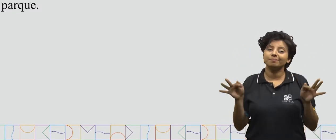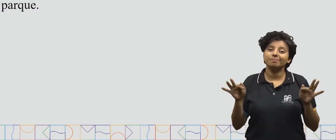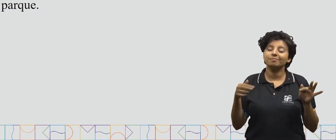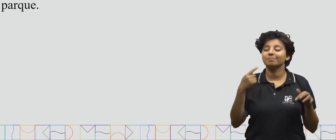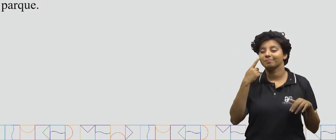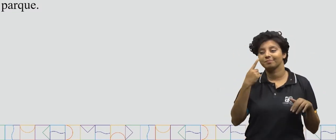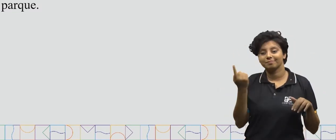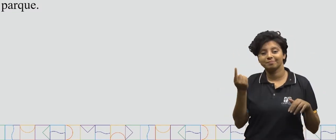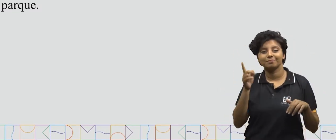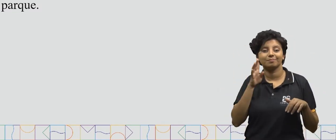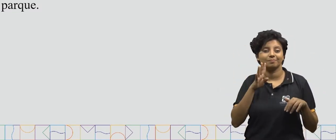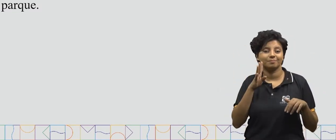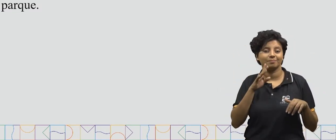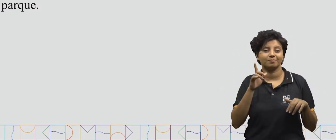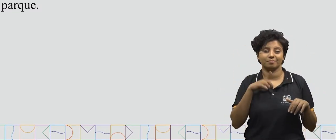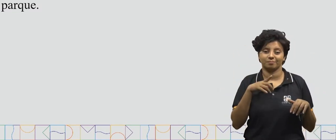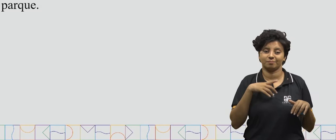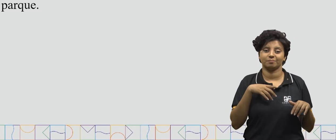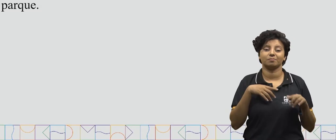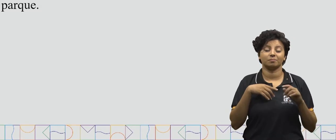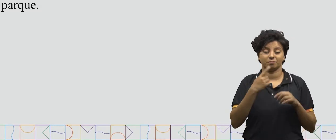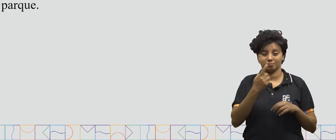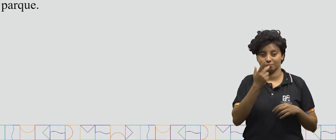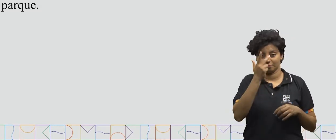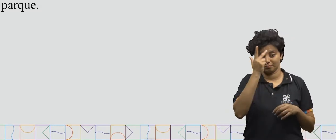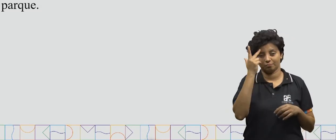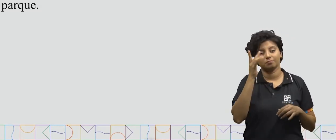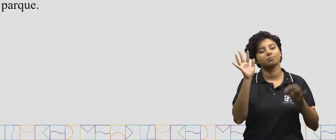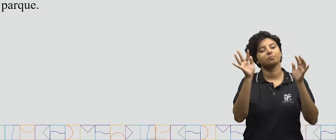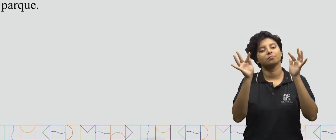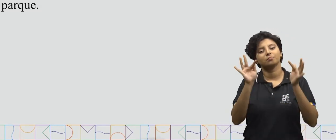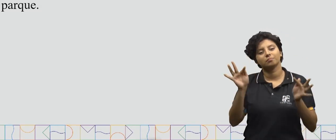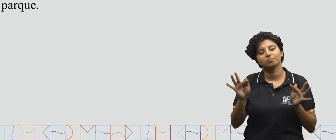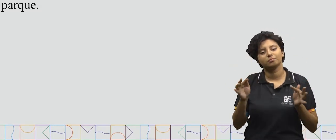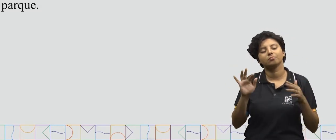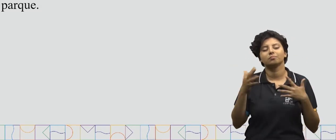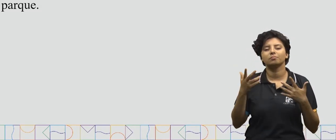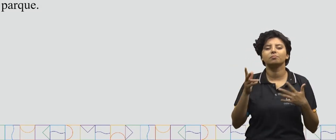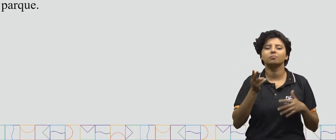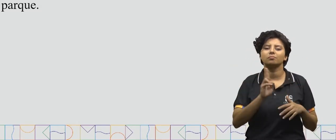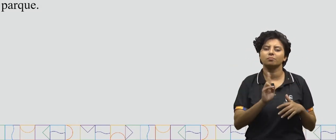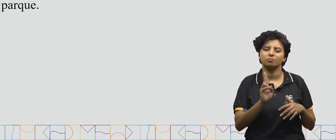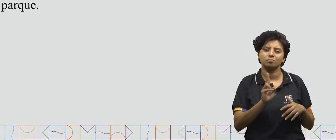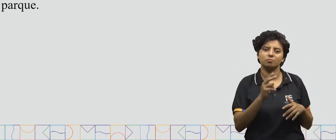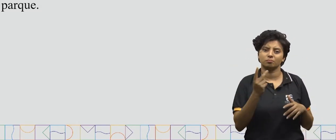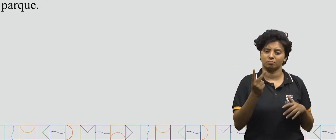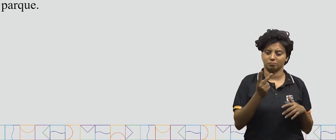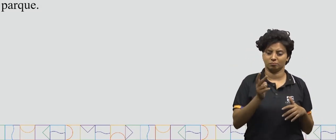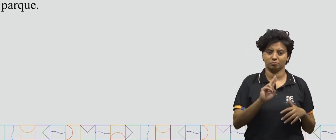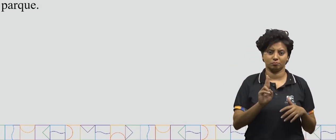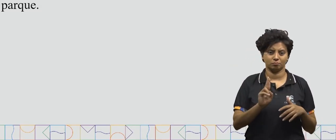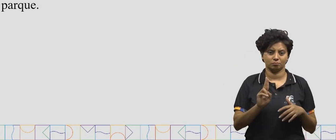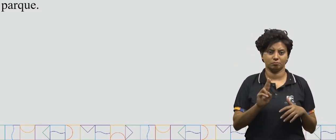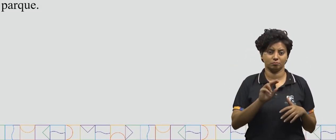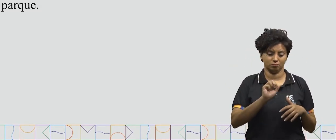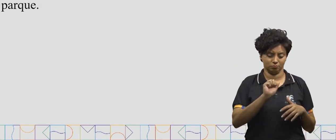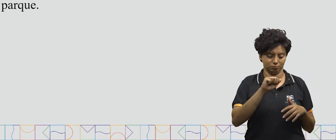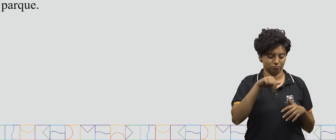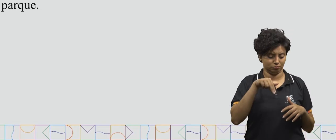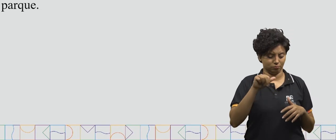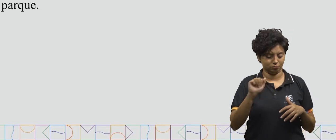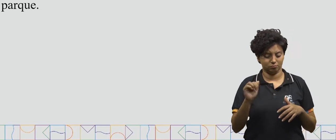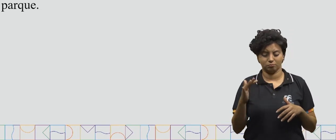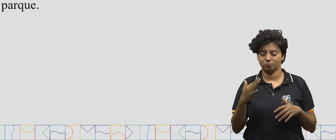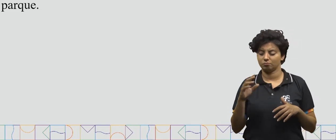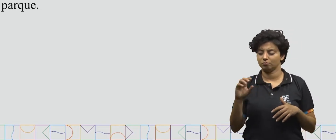feliz. Olha só, eu tenho uma pessoa que está feliz, mas o nome dela são dois, Ana